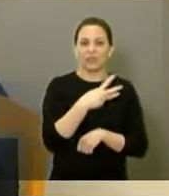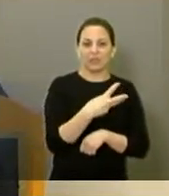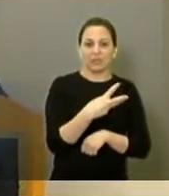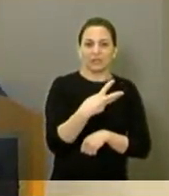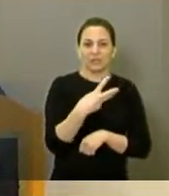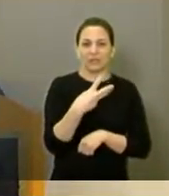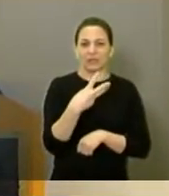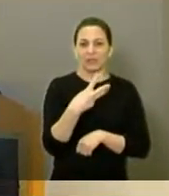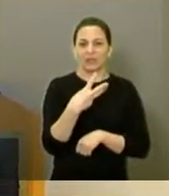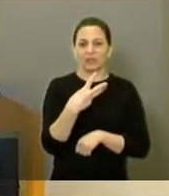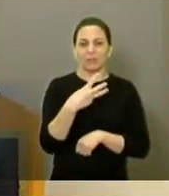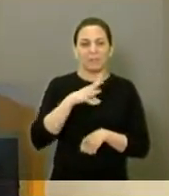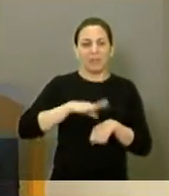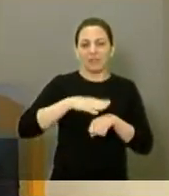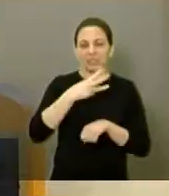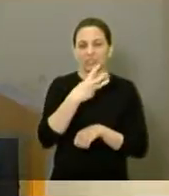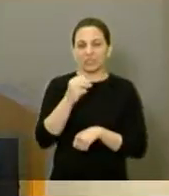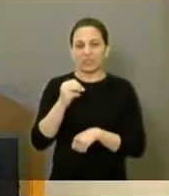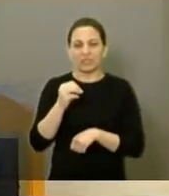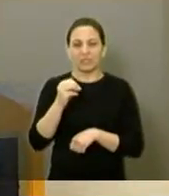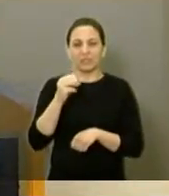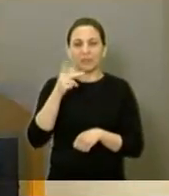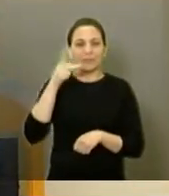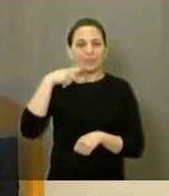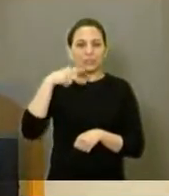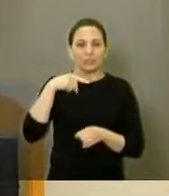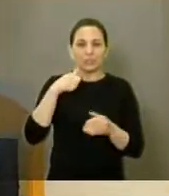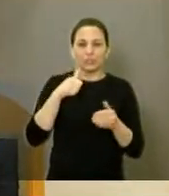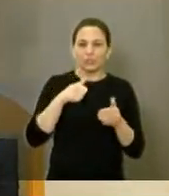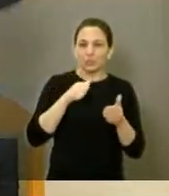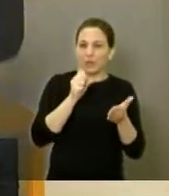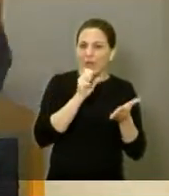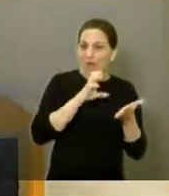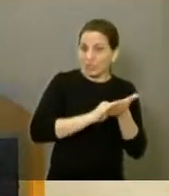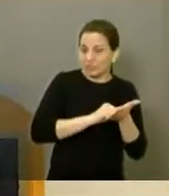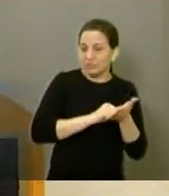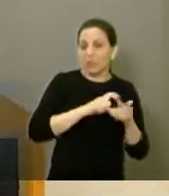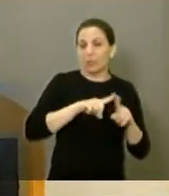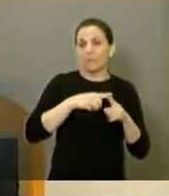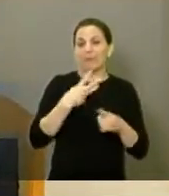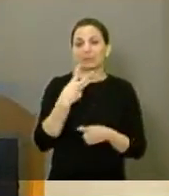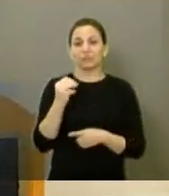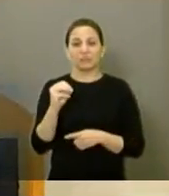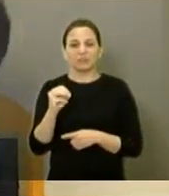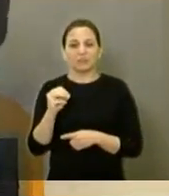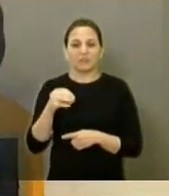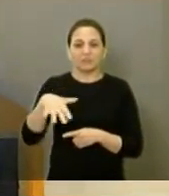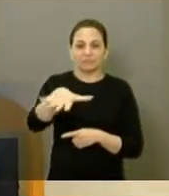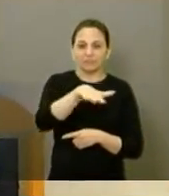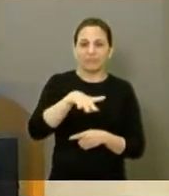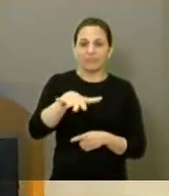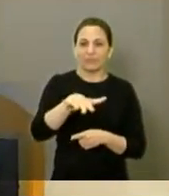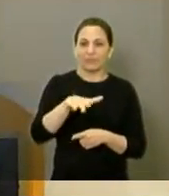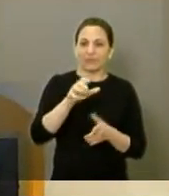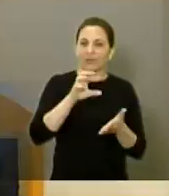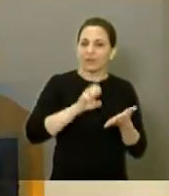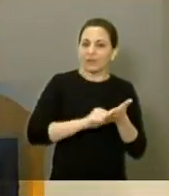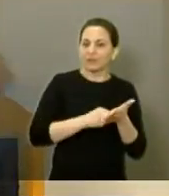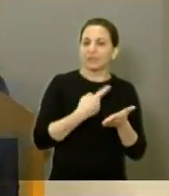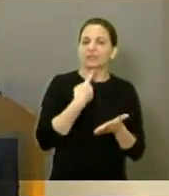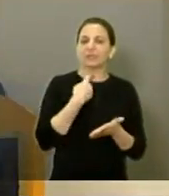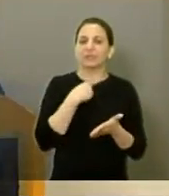partido político registrado e mais uns 30 e ajuda querer o registro